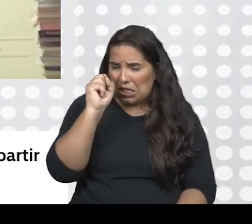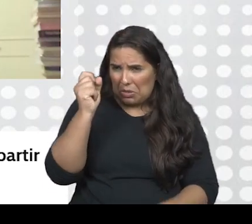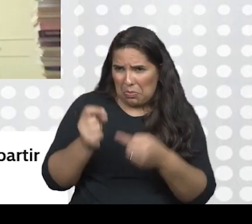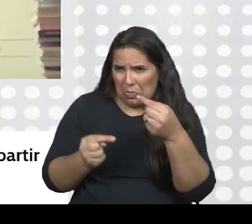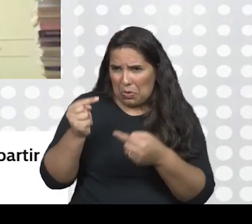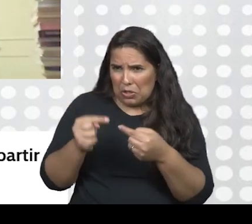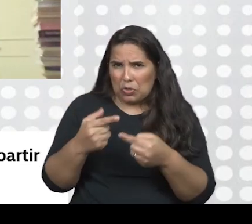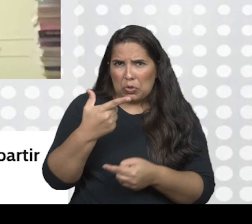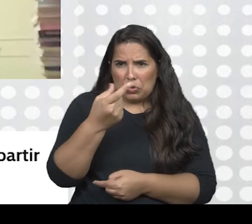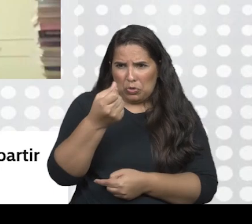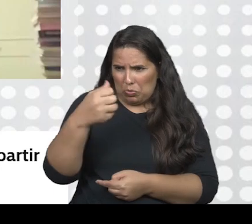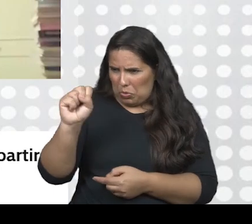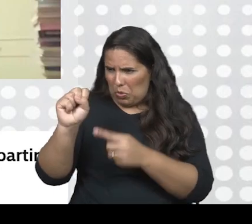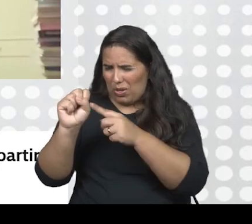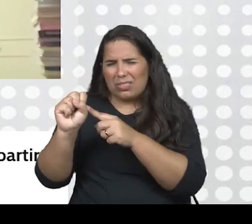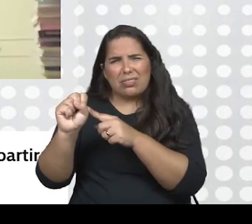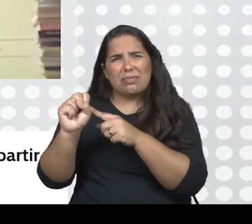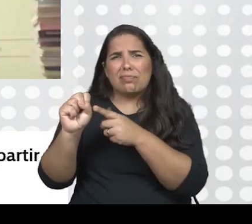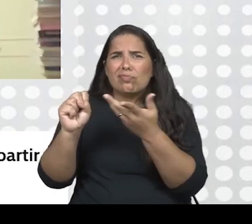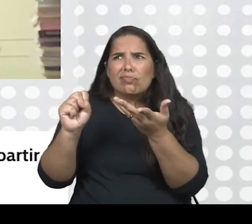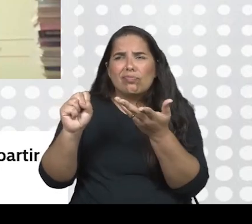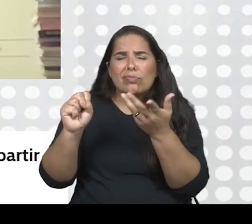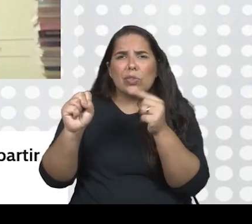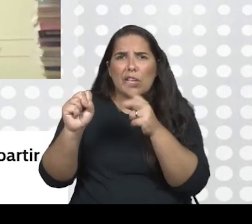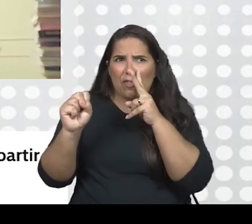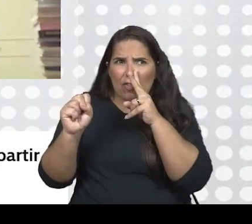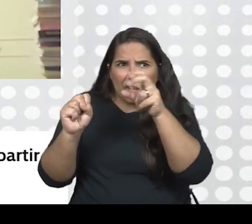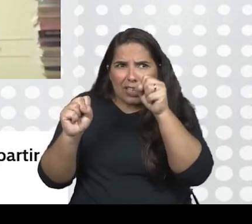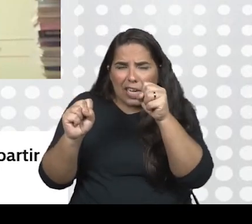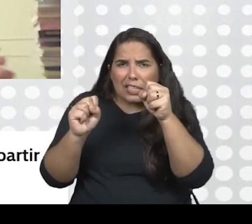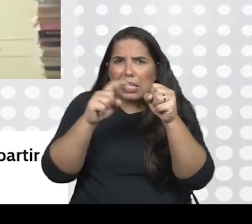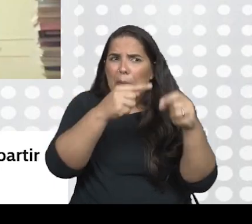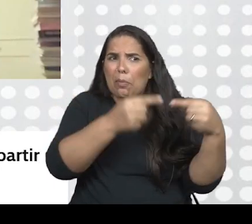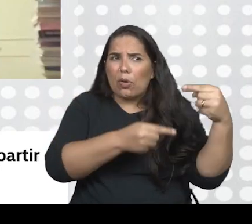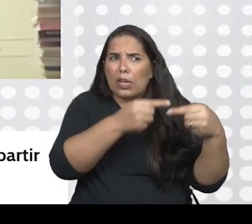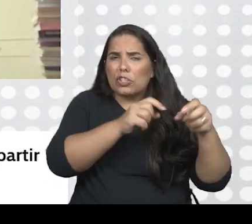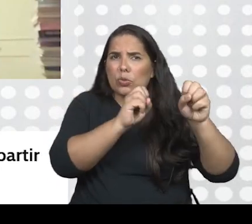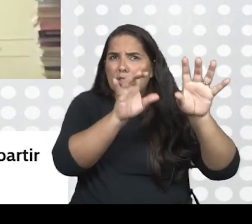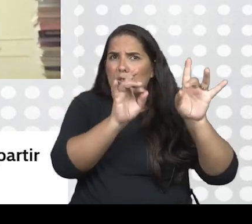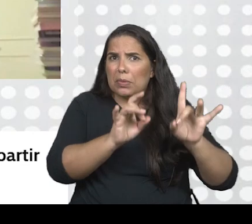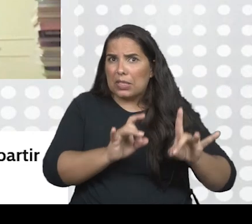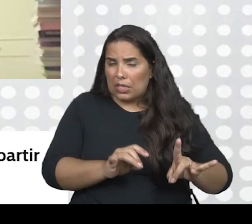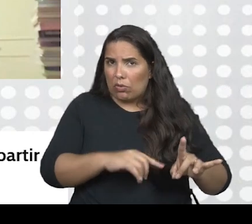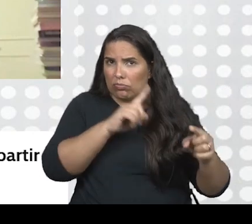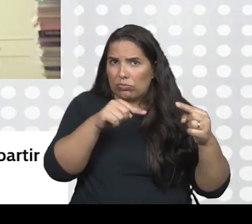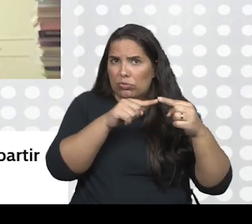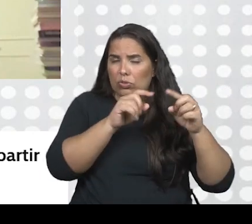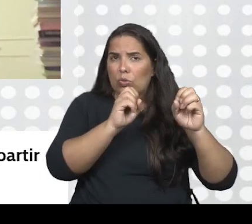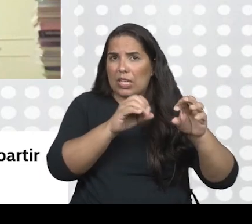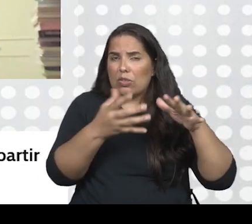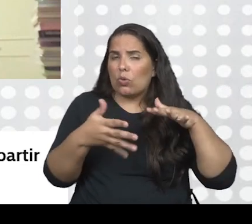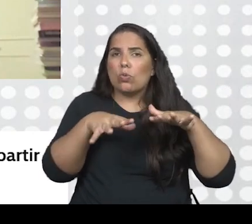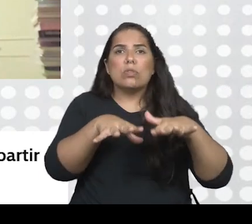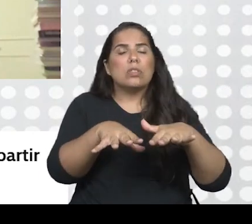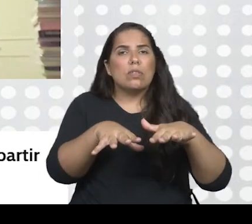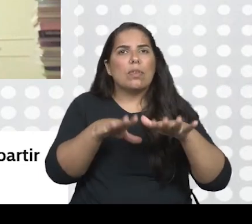política de 2008 não seria o caso de fortalecermos a política de educação especial na perspectiva da educação